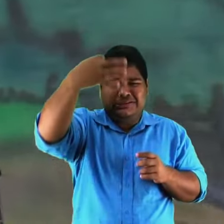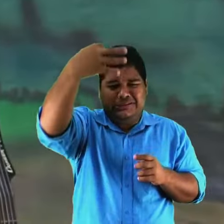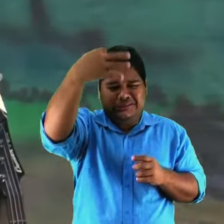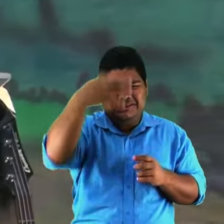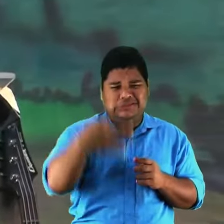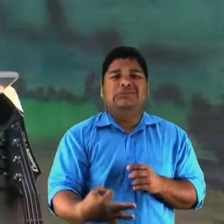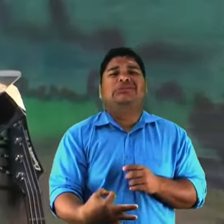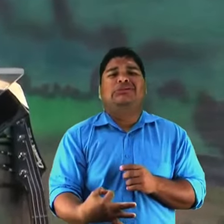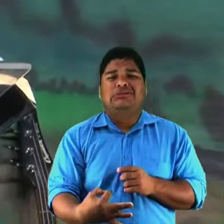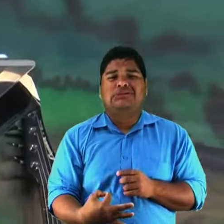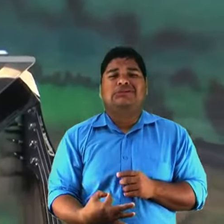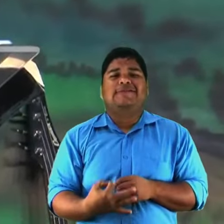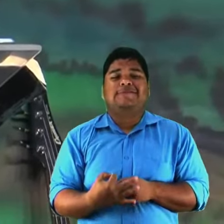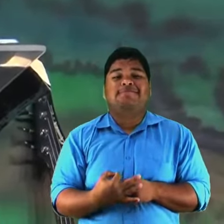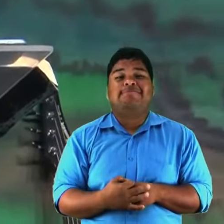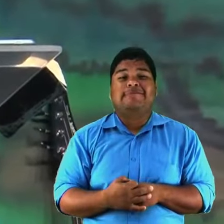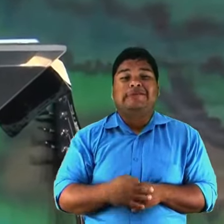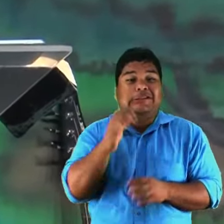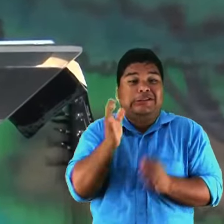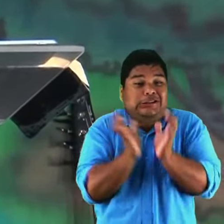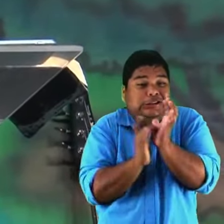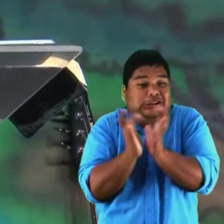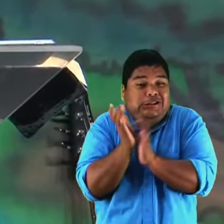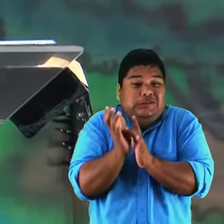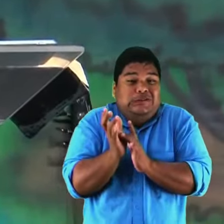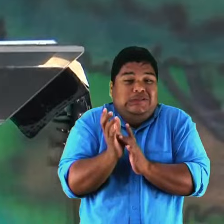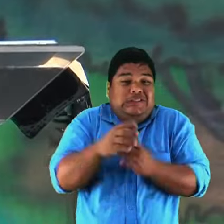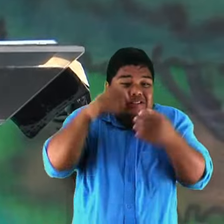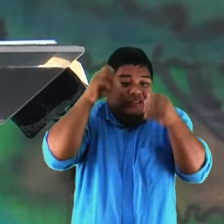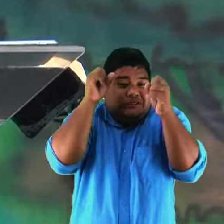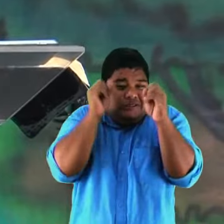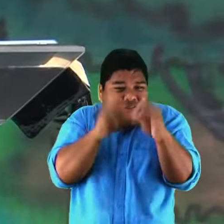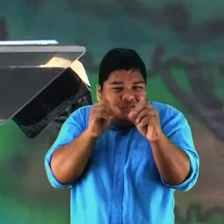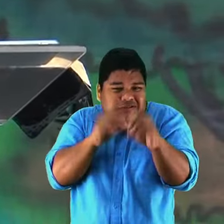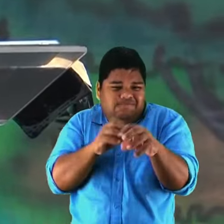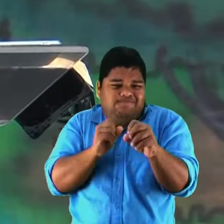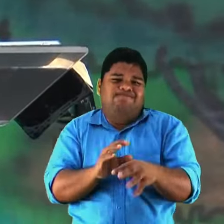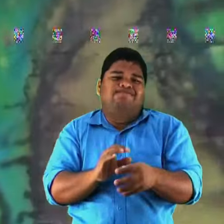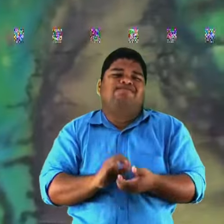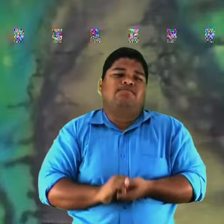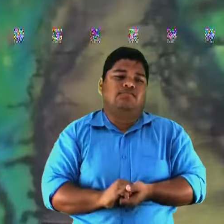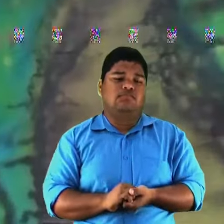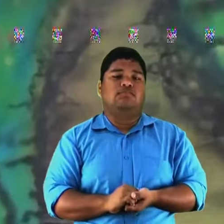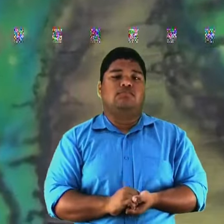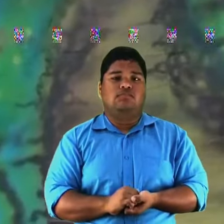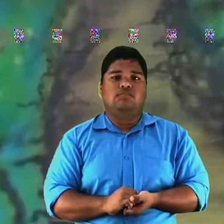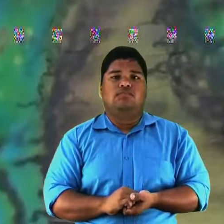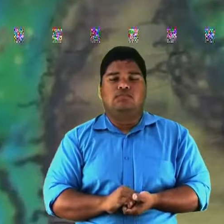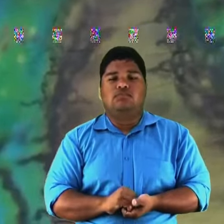exatamente isso que Jesus está combatendo.